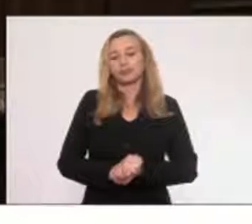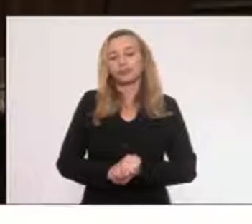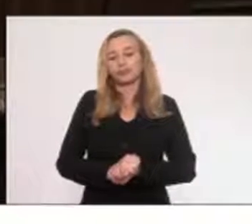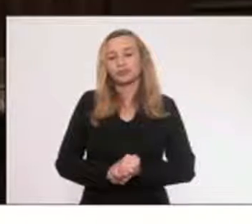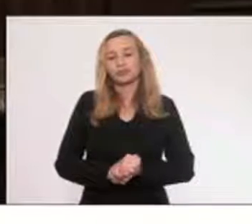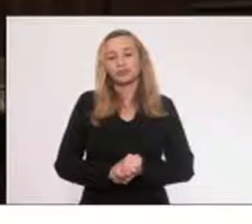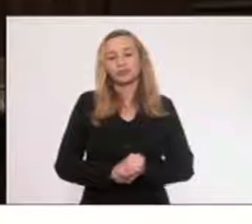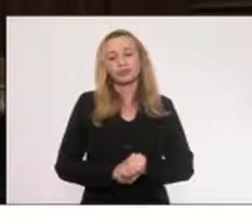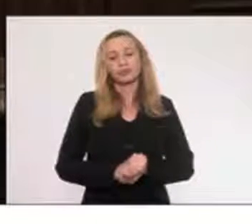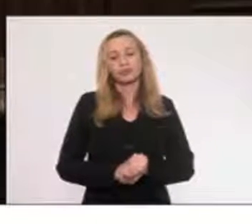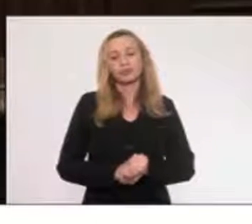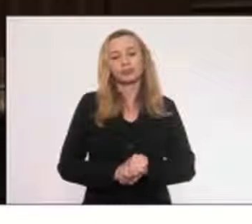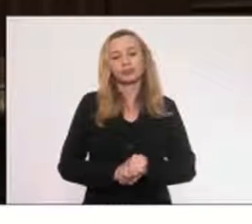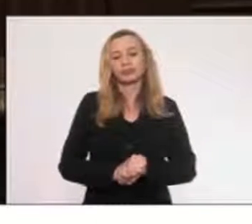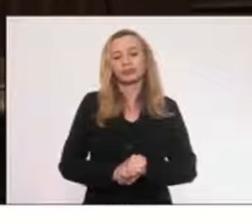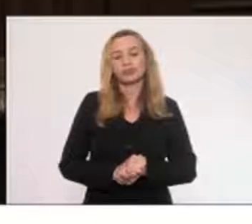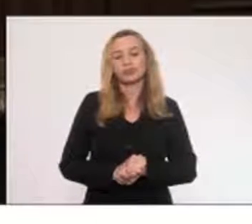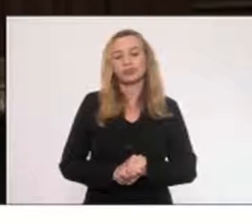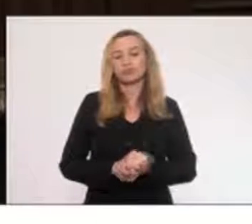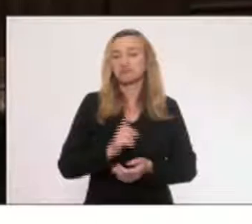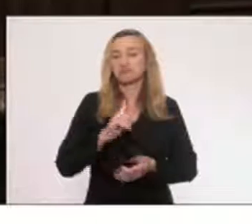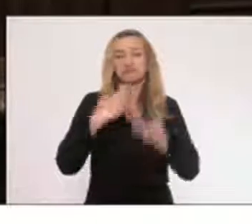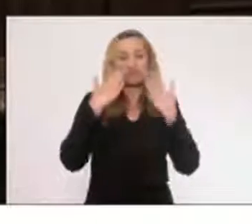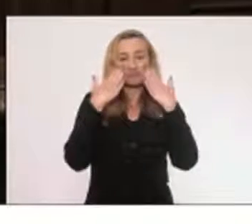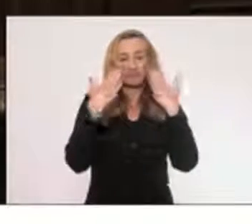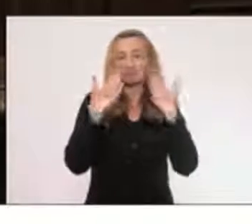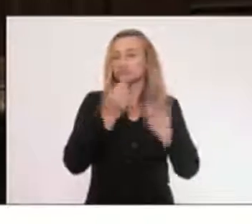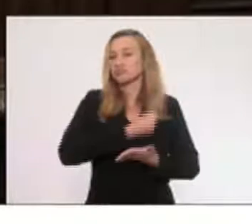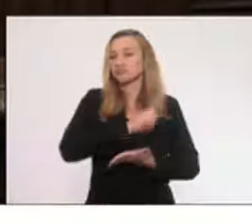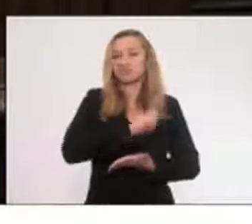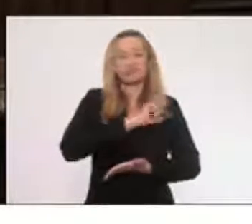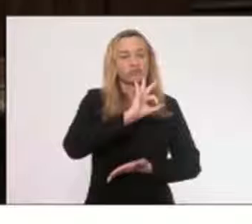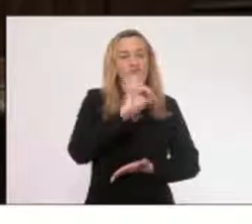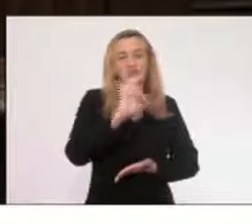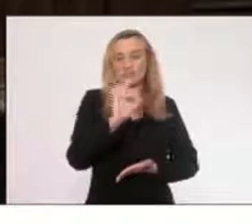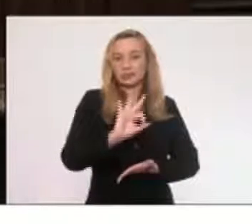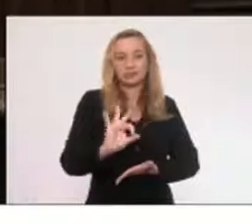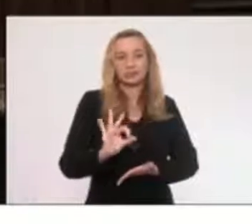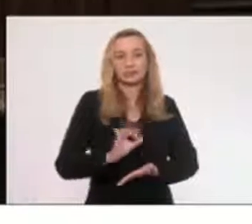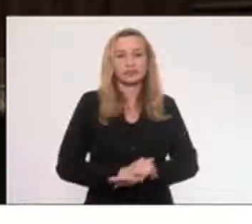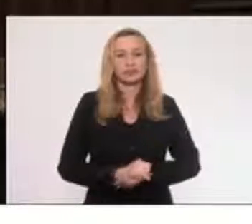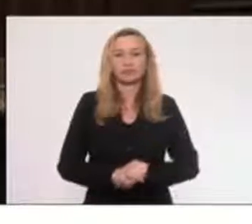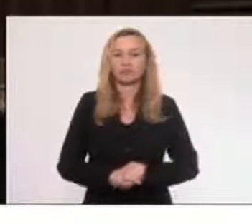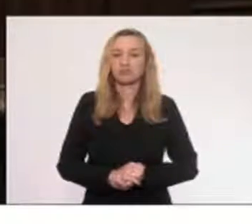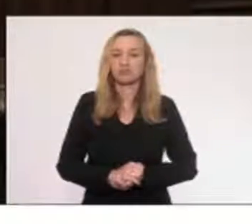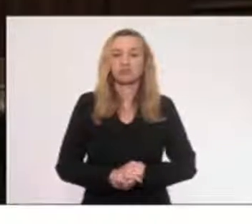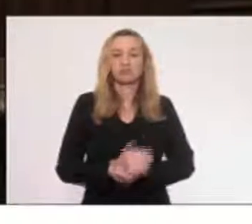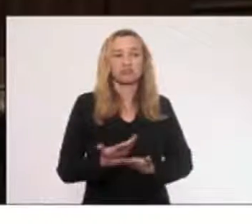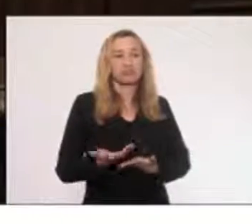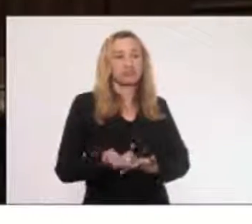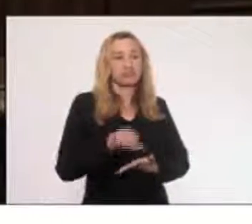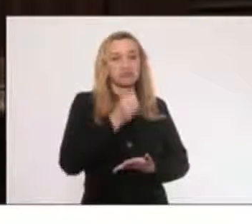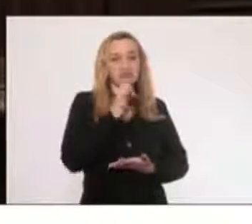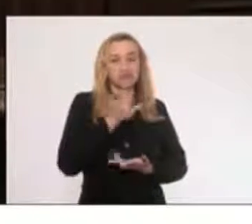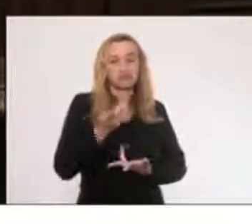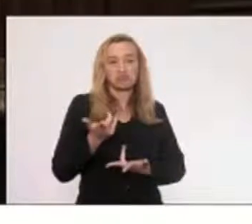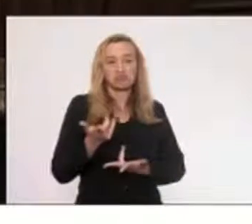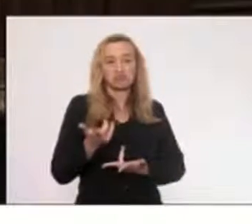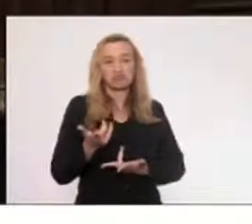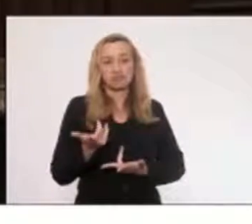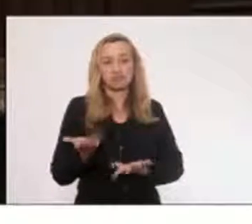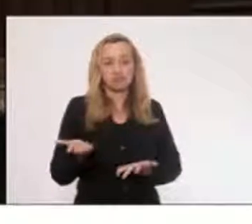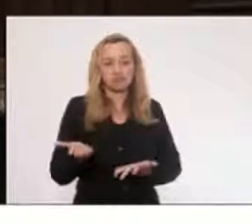mínimo, questionáveis, porque não apresentam números de decréscimo, por exemplo,